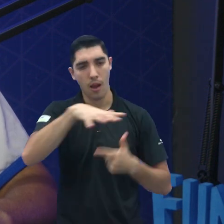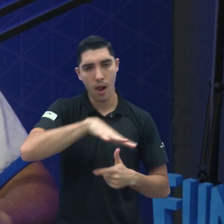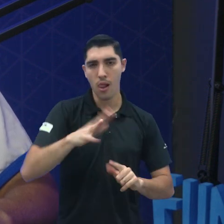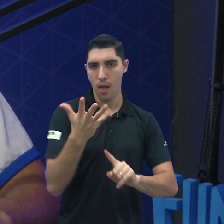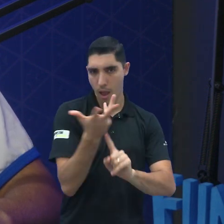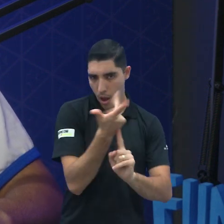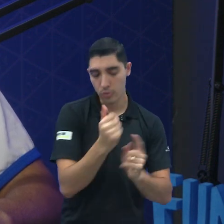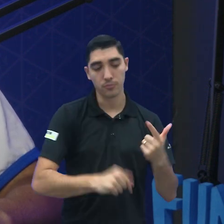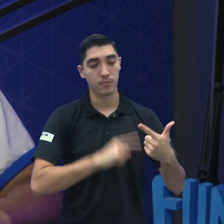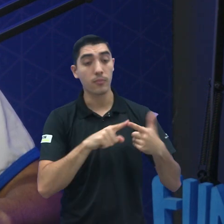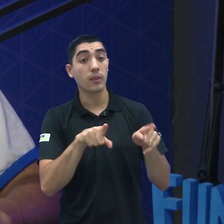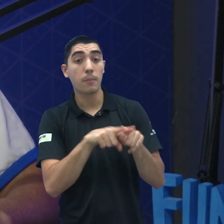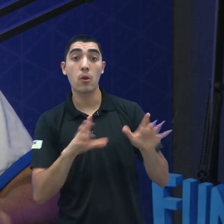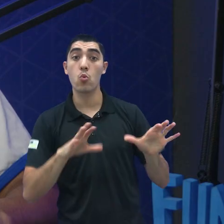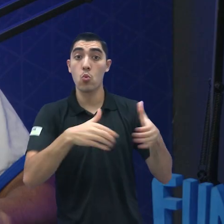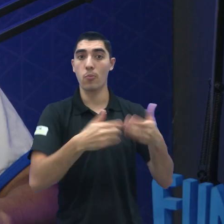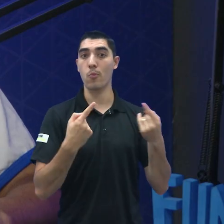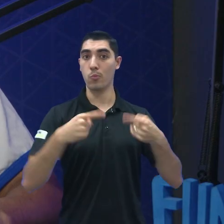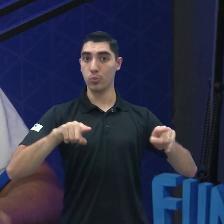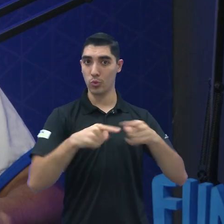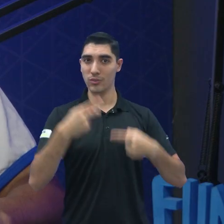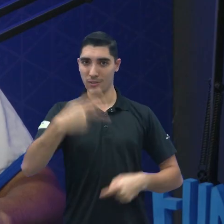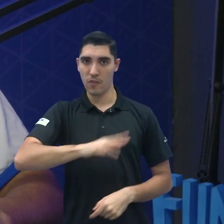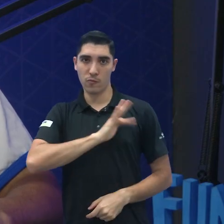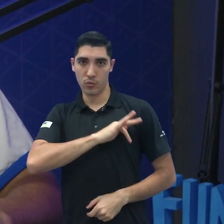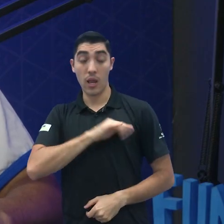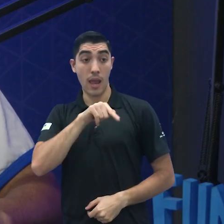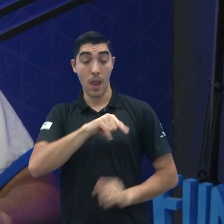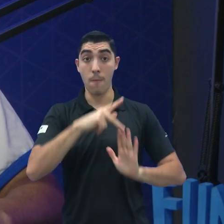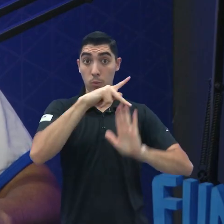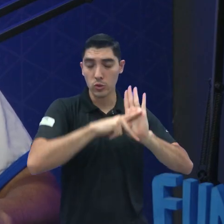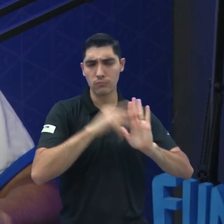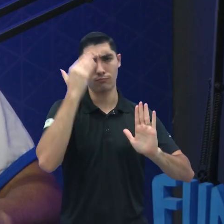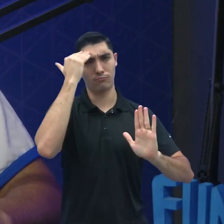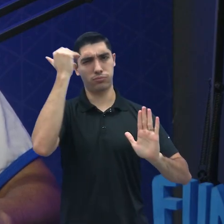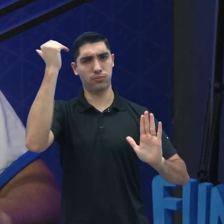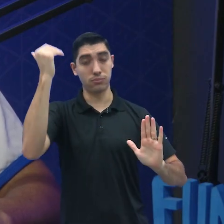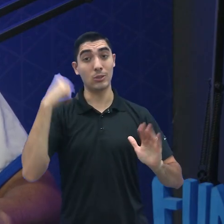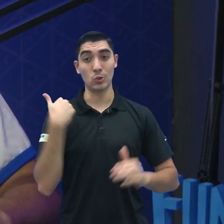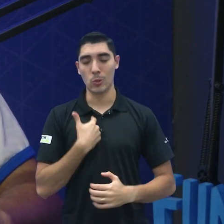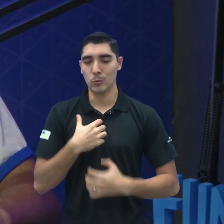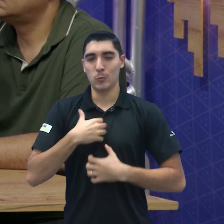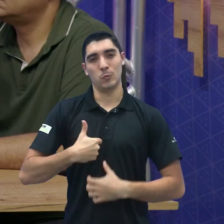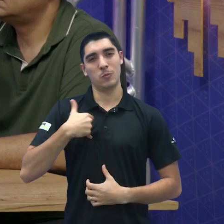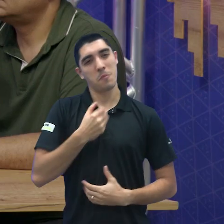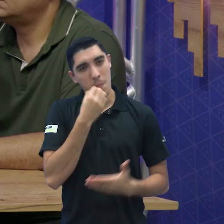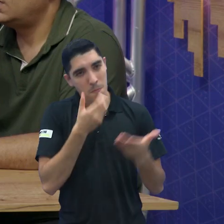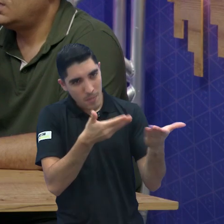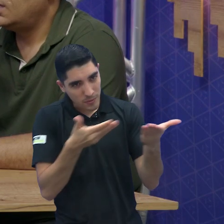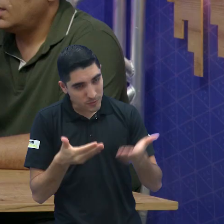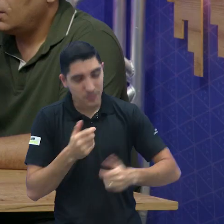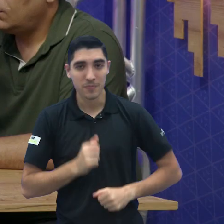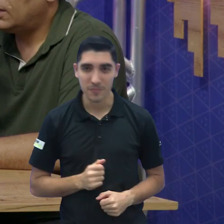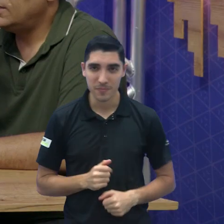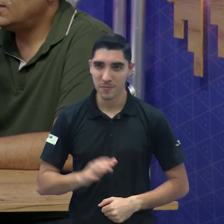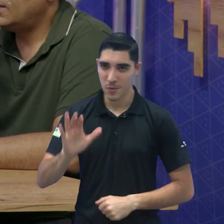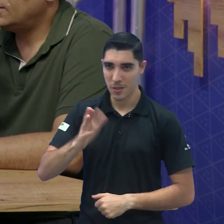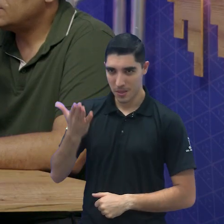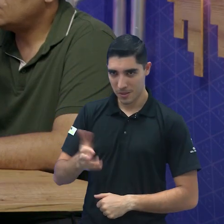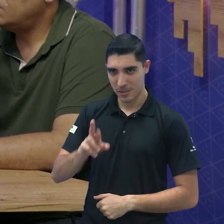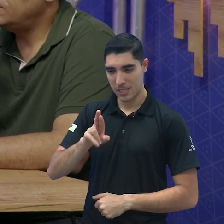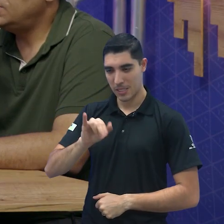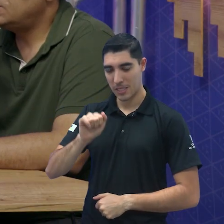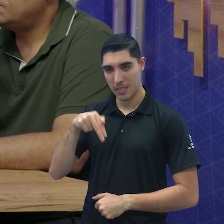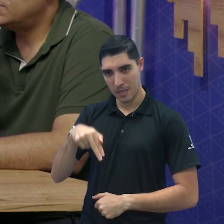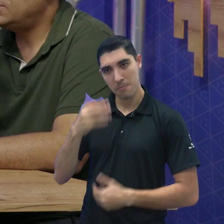artes e também sobre a banda da Fundais, um dos projetos mais conhecidos e que enche de orgulho a todos nós. Seja bem-vindo, Flávio. Olá, Rian,